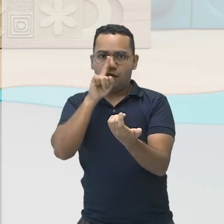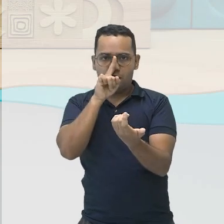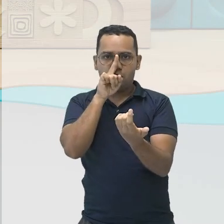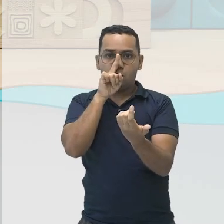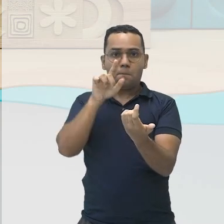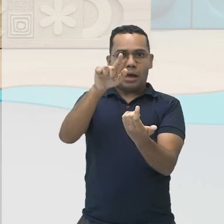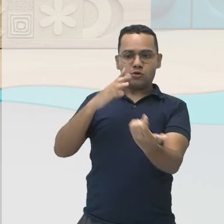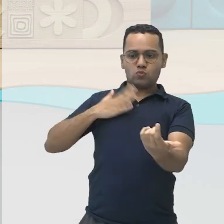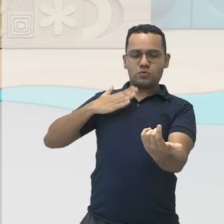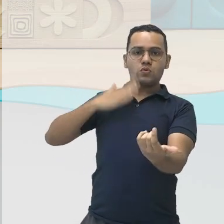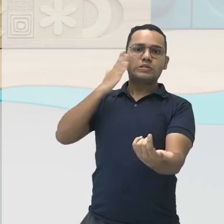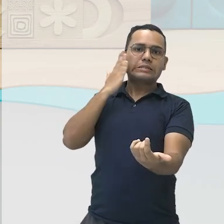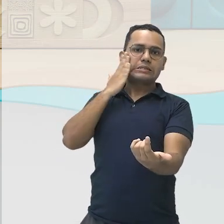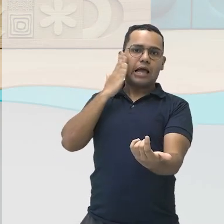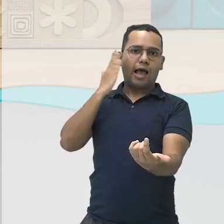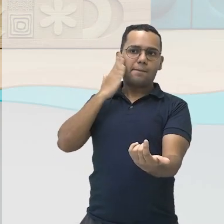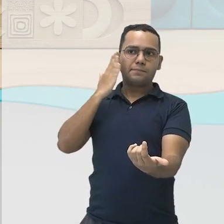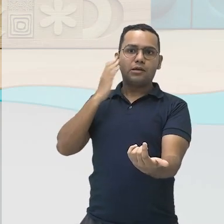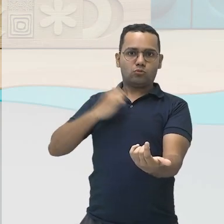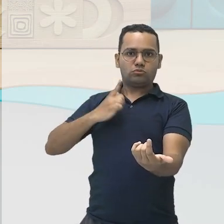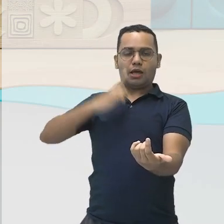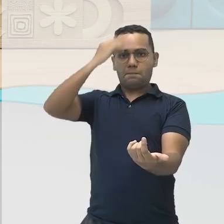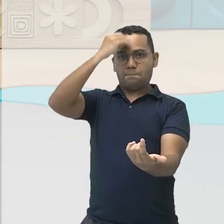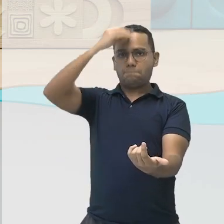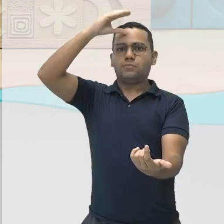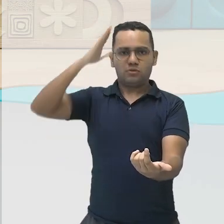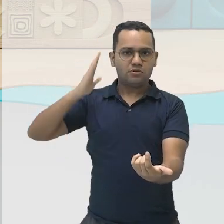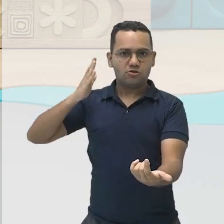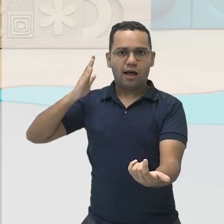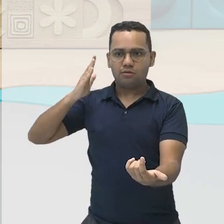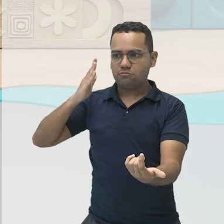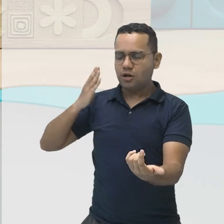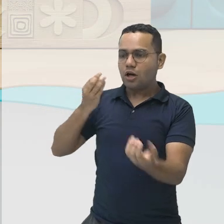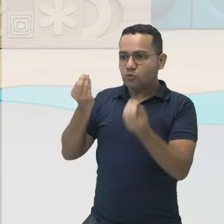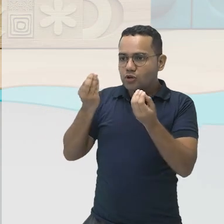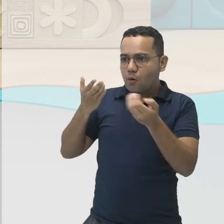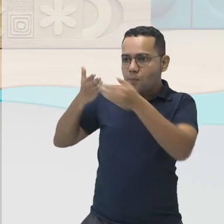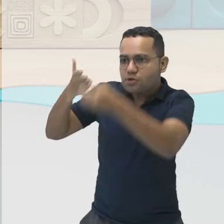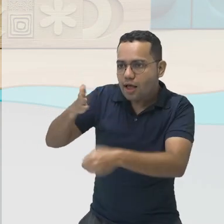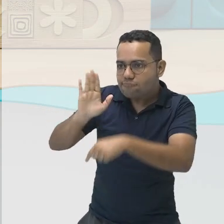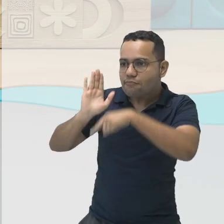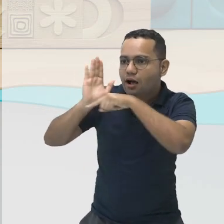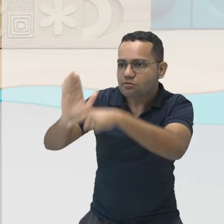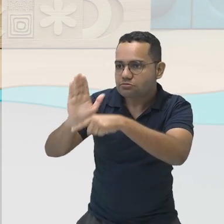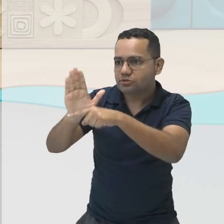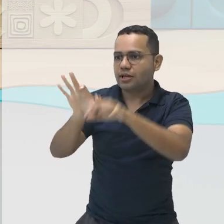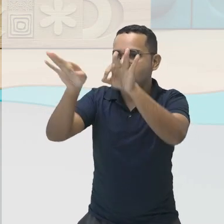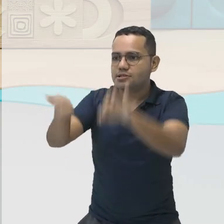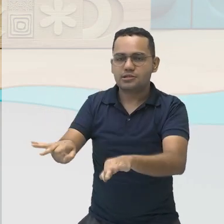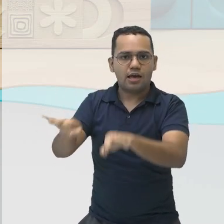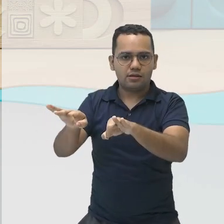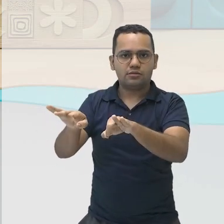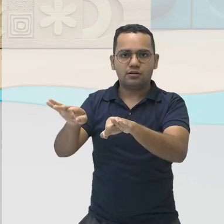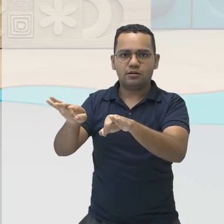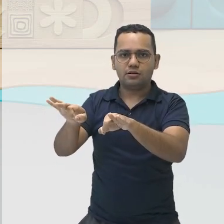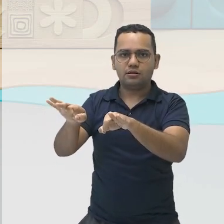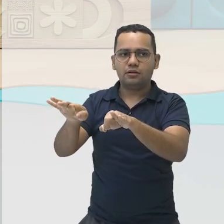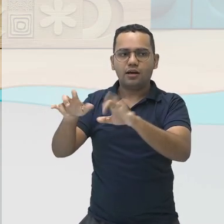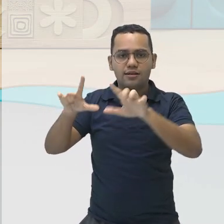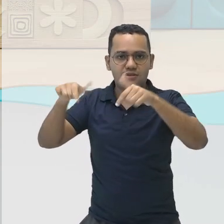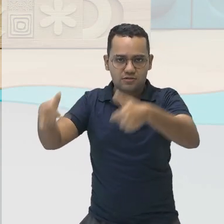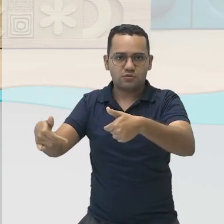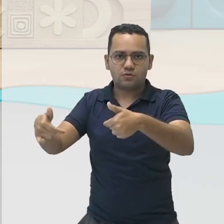conhecimento a respeito dessas ações que precisam ser adotadas, de maneira responsável quando essas questões